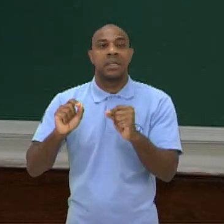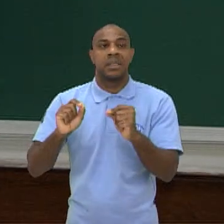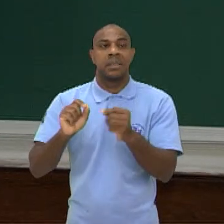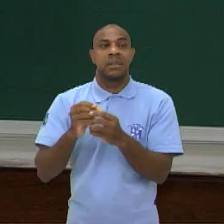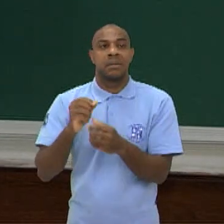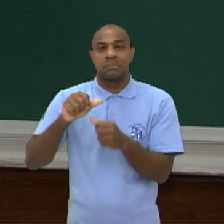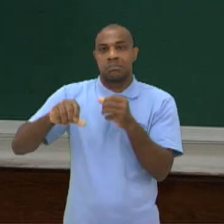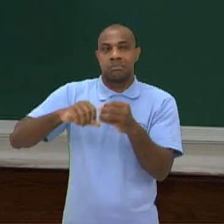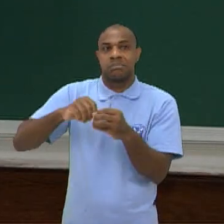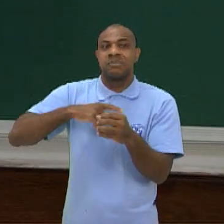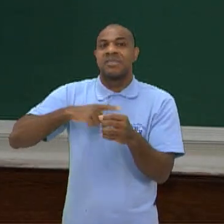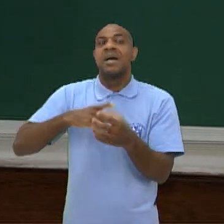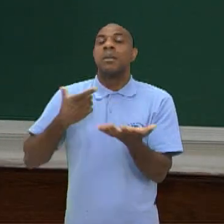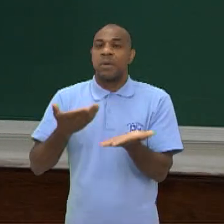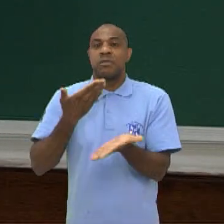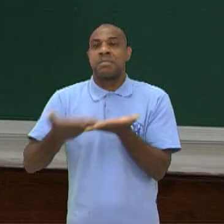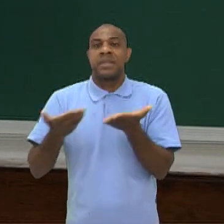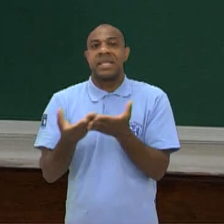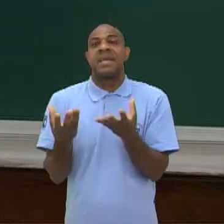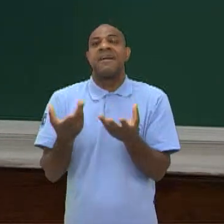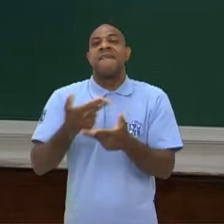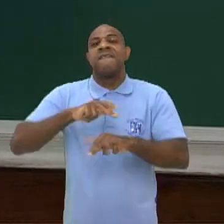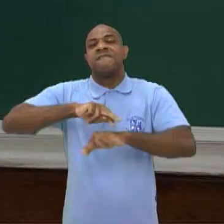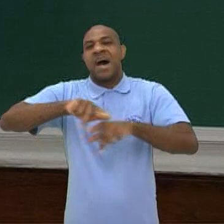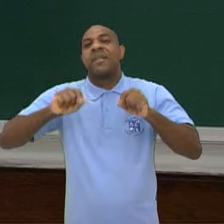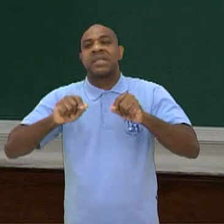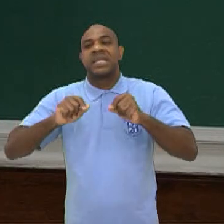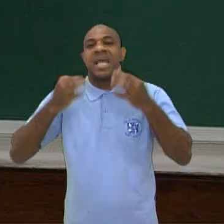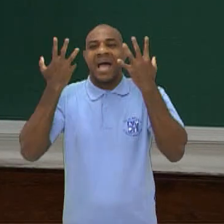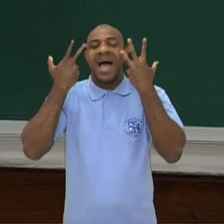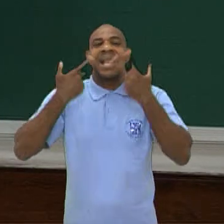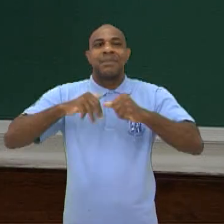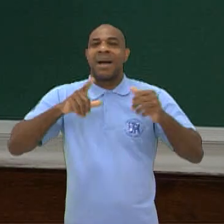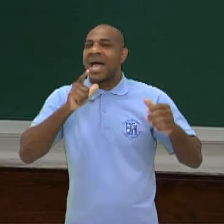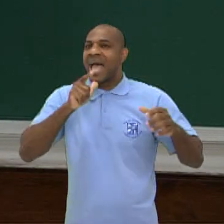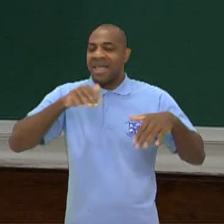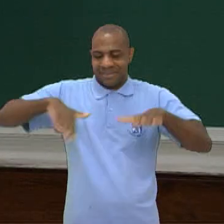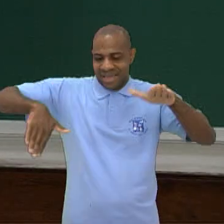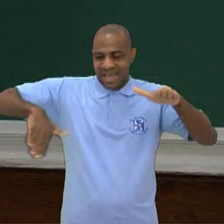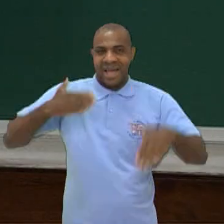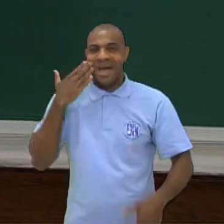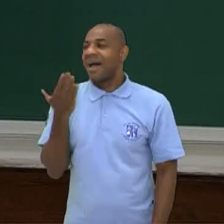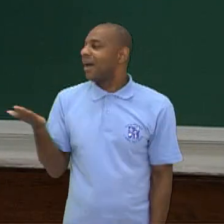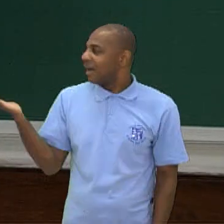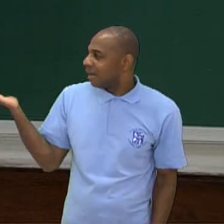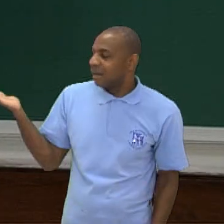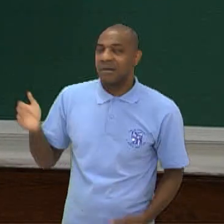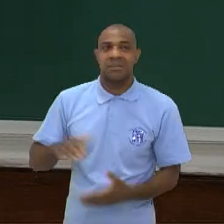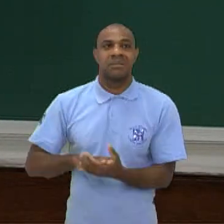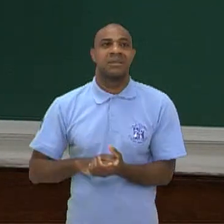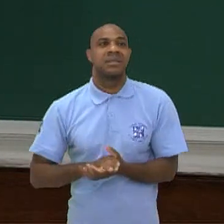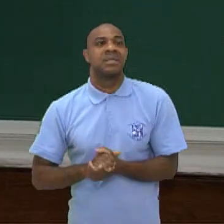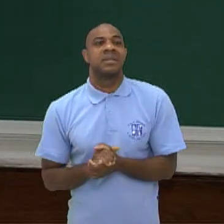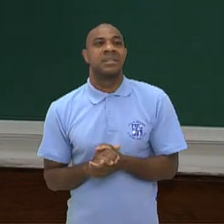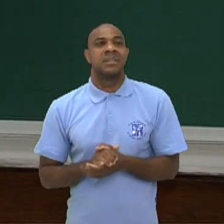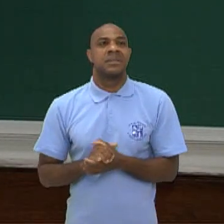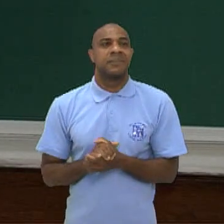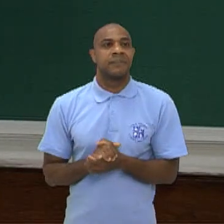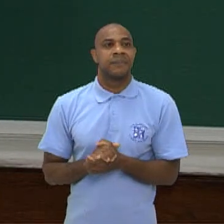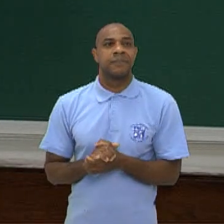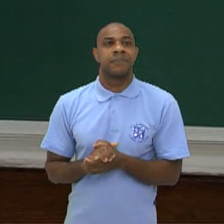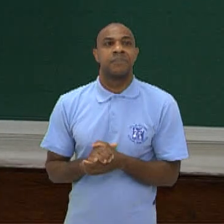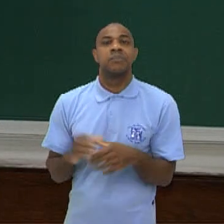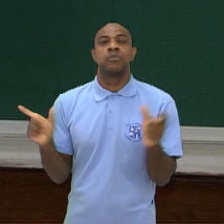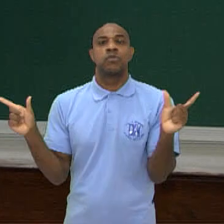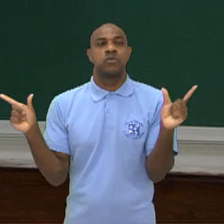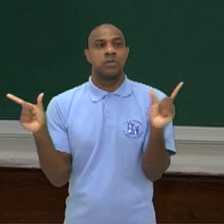causar extinção de várias espécies, branqueamento de corais, né? Ali está dizendo que diminui os organismos calcificadores, diminui